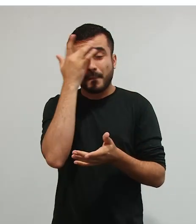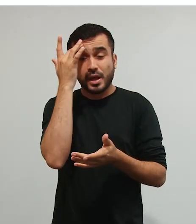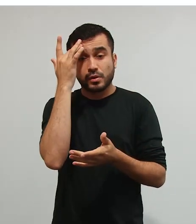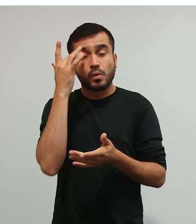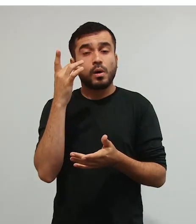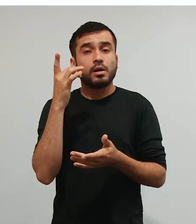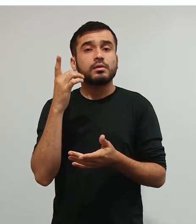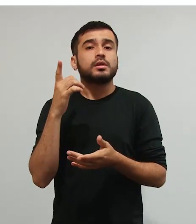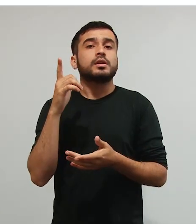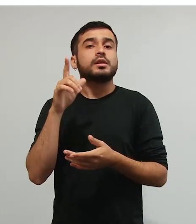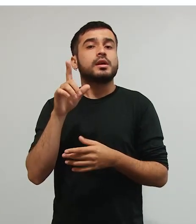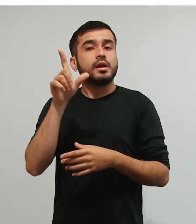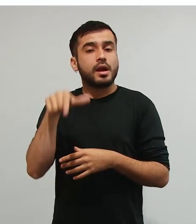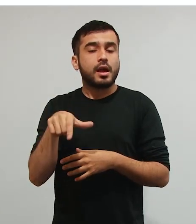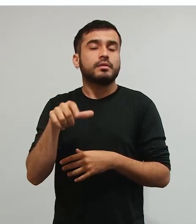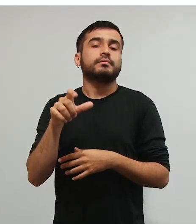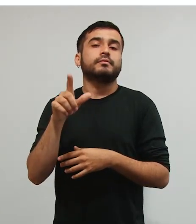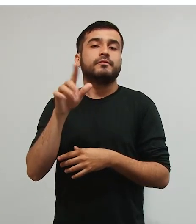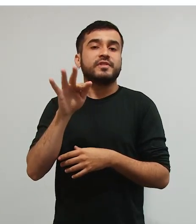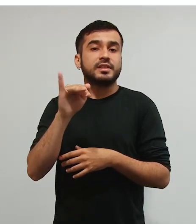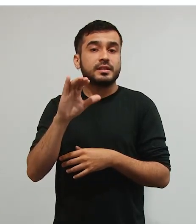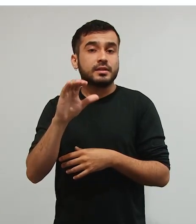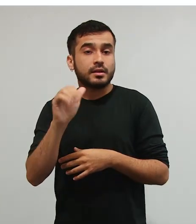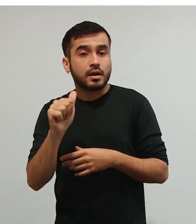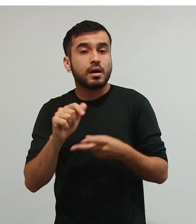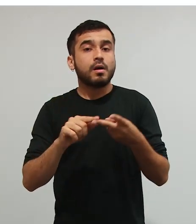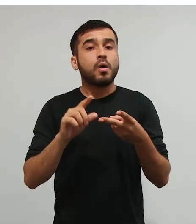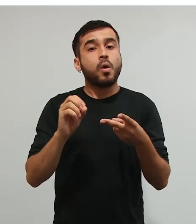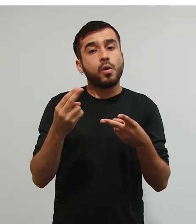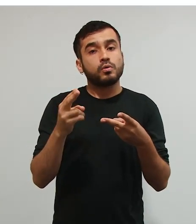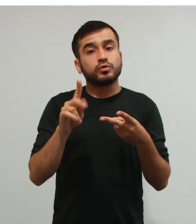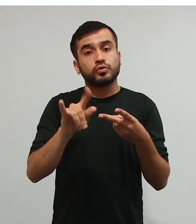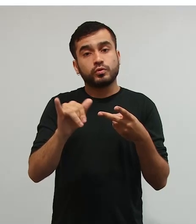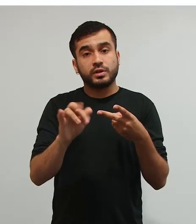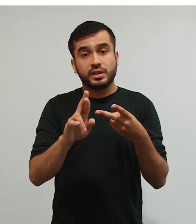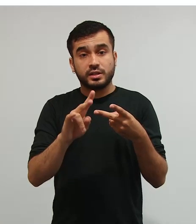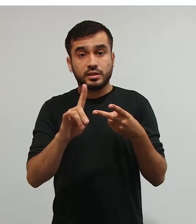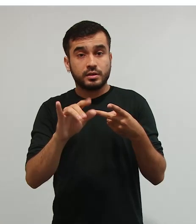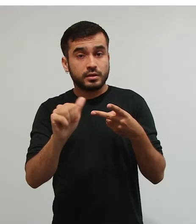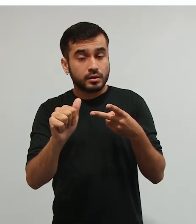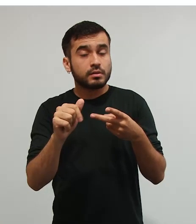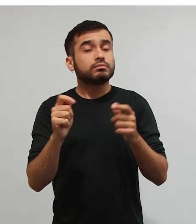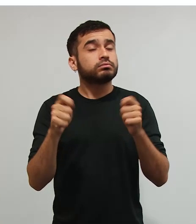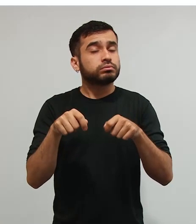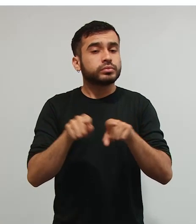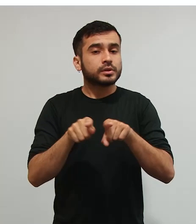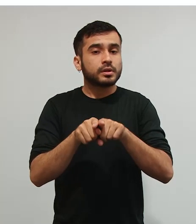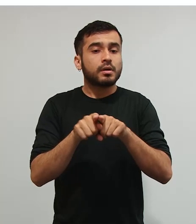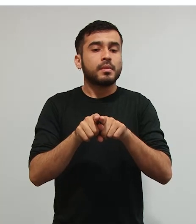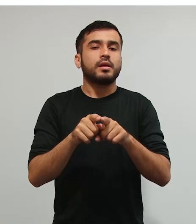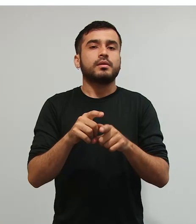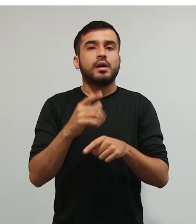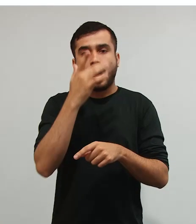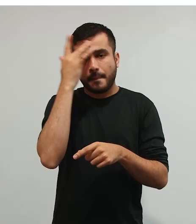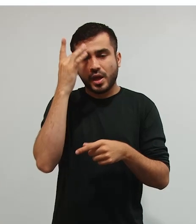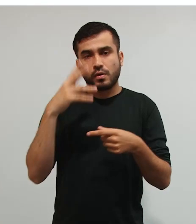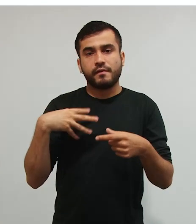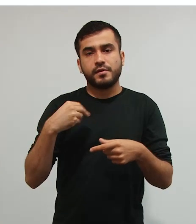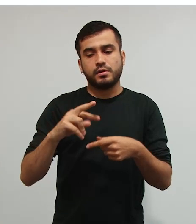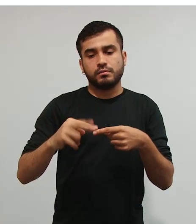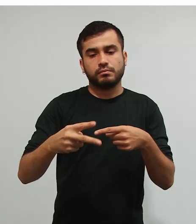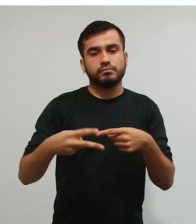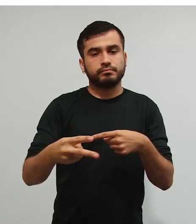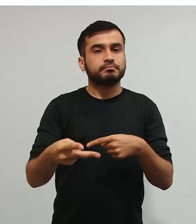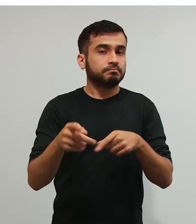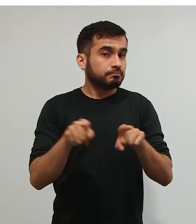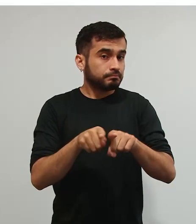pessoa física ou jurídica de direito privado, e também pode ser interposta contra os sucessores, tá